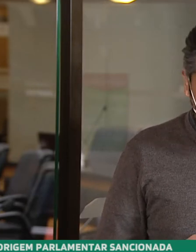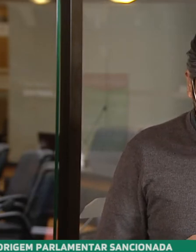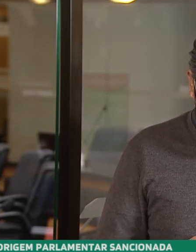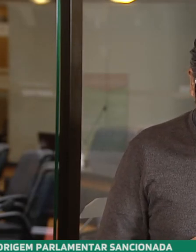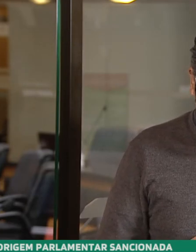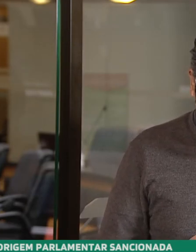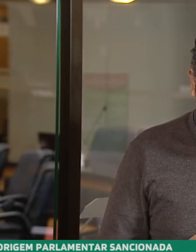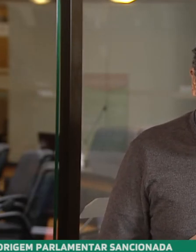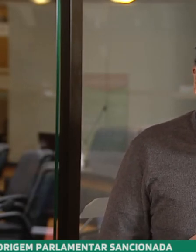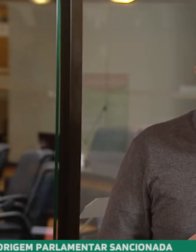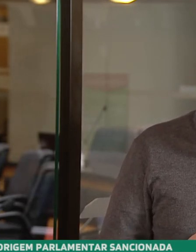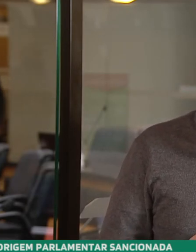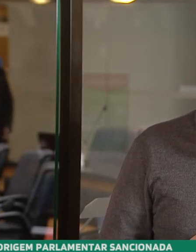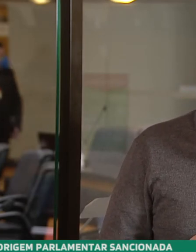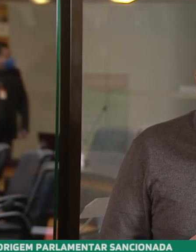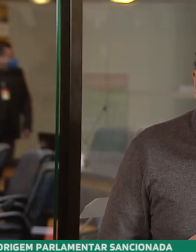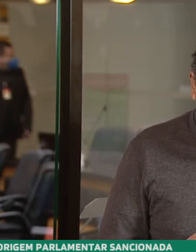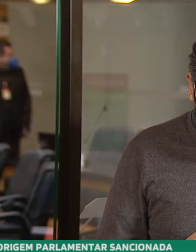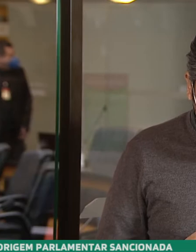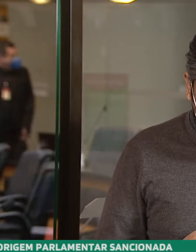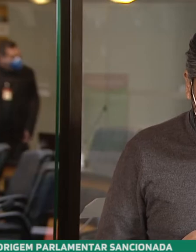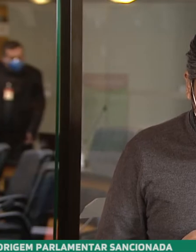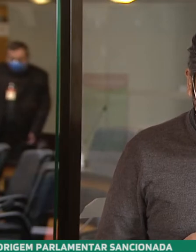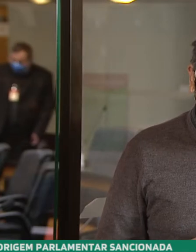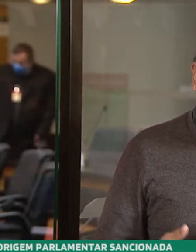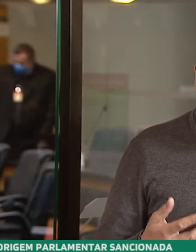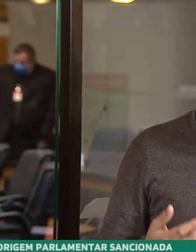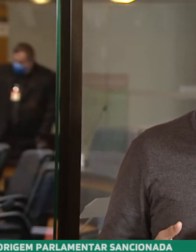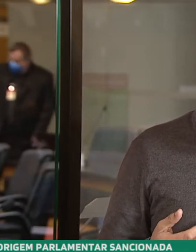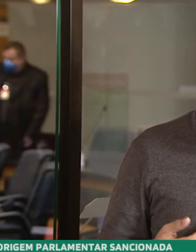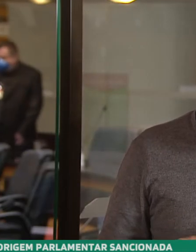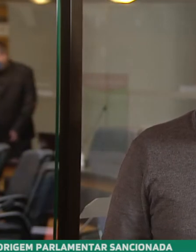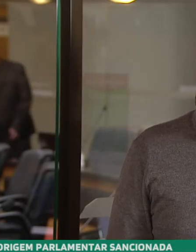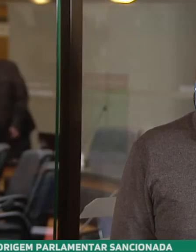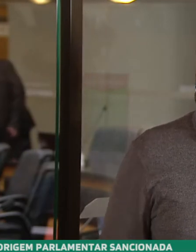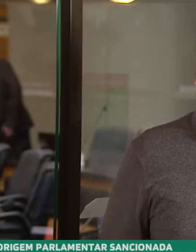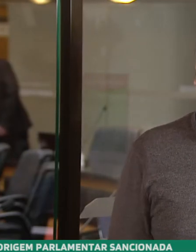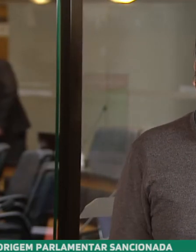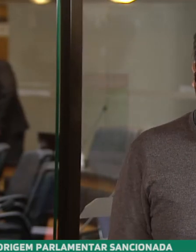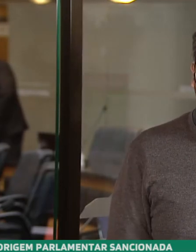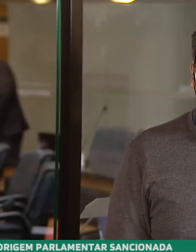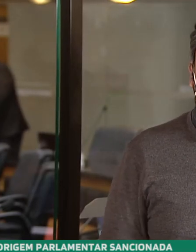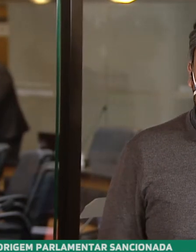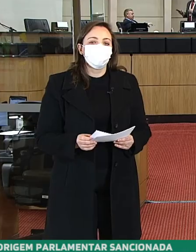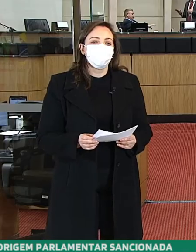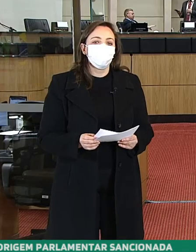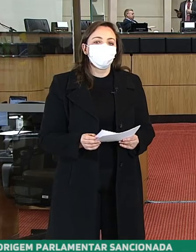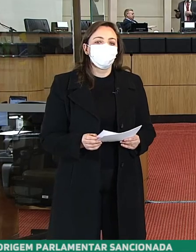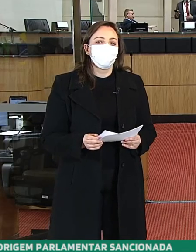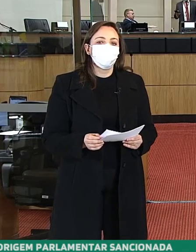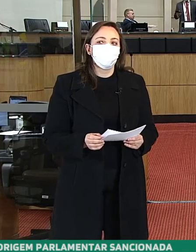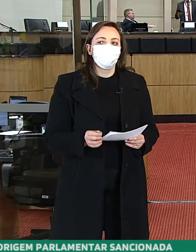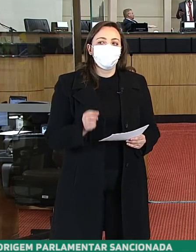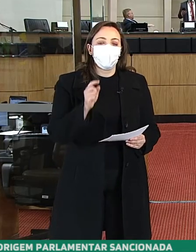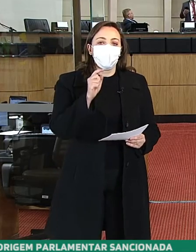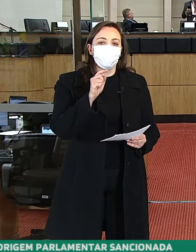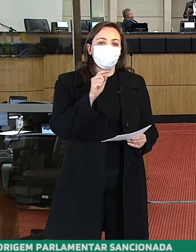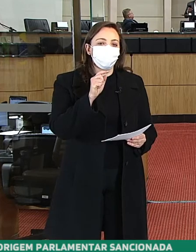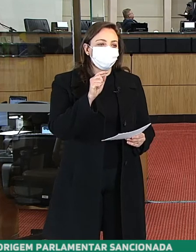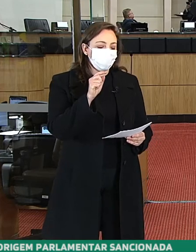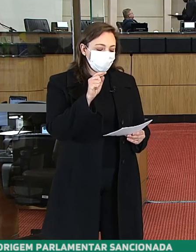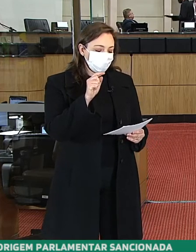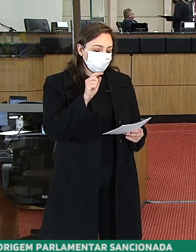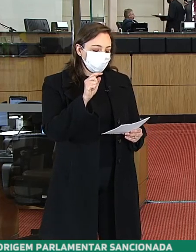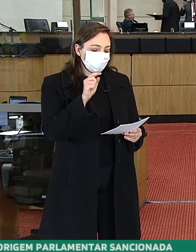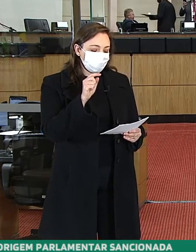não cumpram essa norma e esses recursos devem ir para o Fundo Estadual de Assistência Social. Se você não sabe qual que é